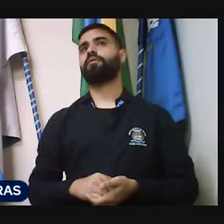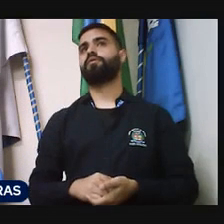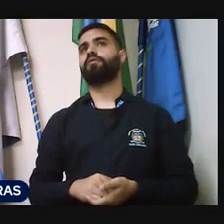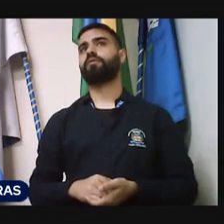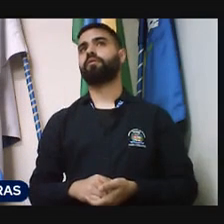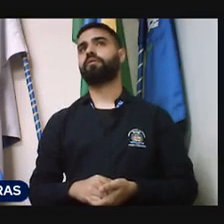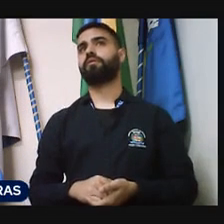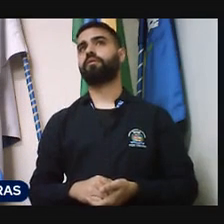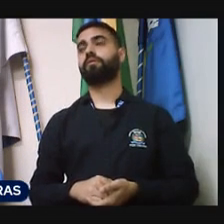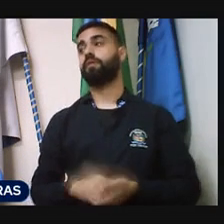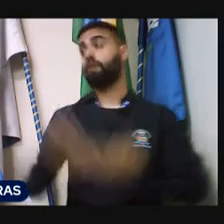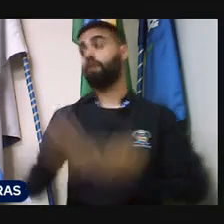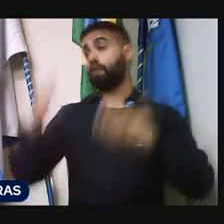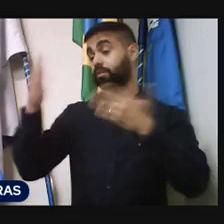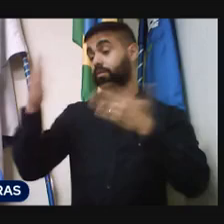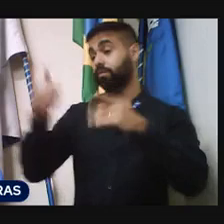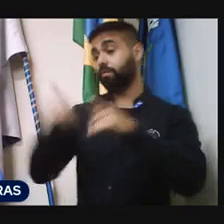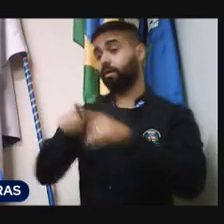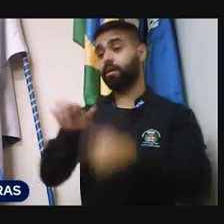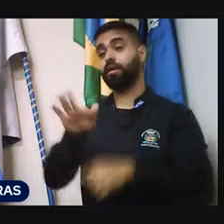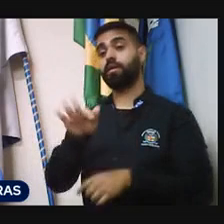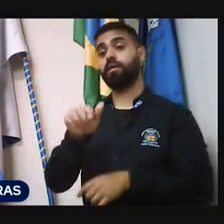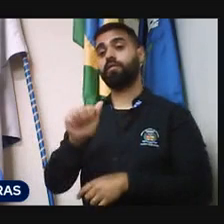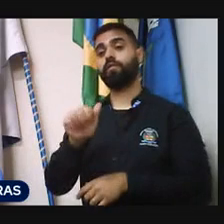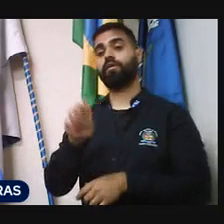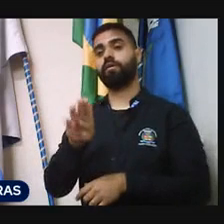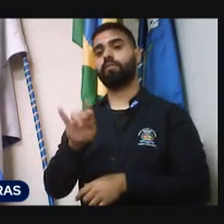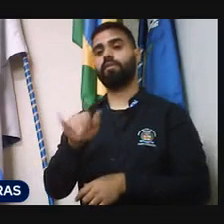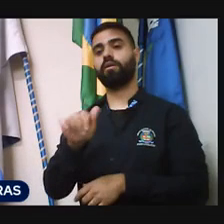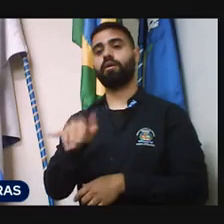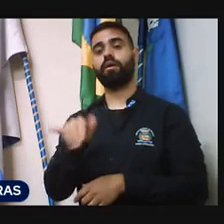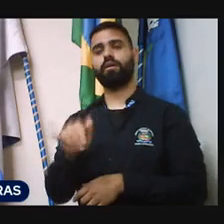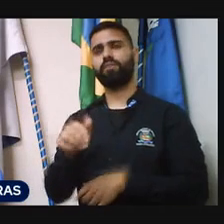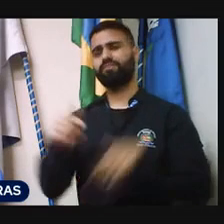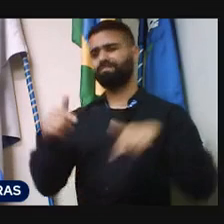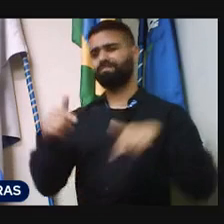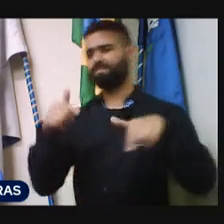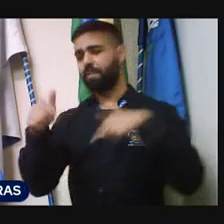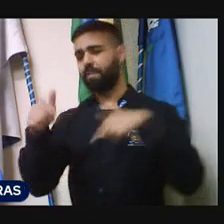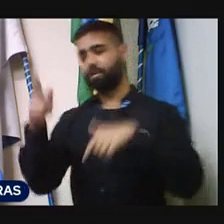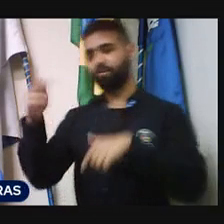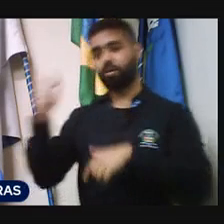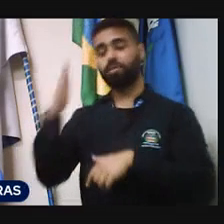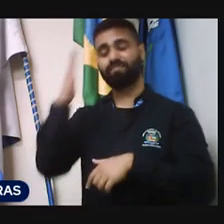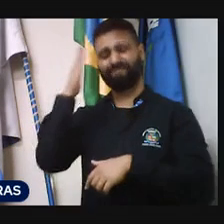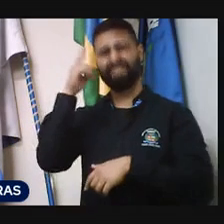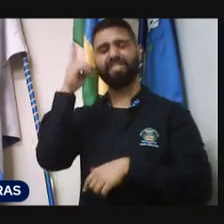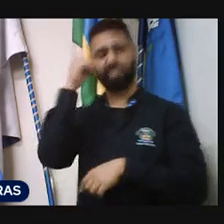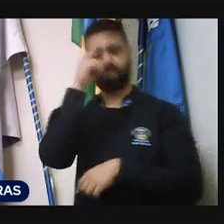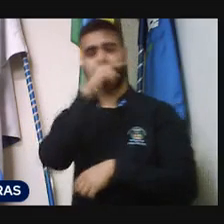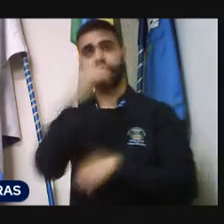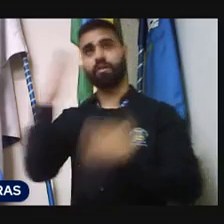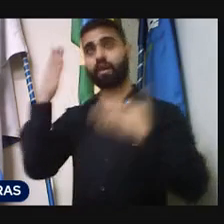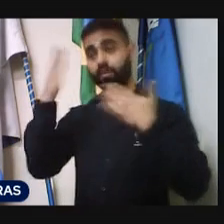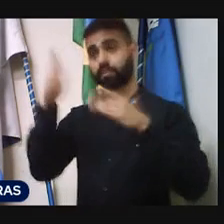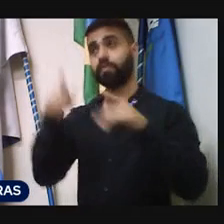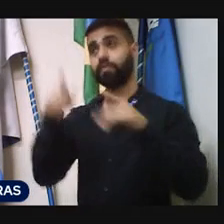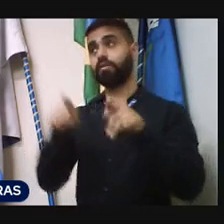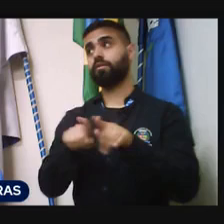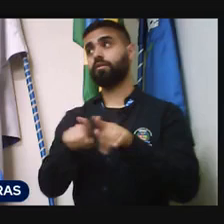a agradecer você paga pela sua luta que eu sei que mais fácil agradecer